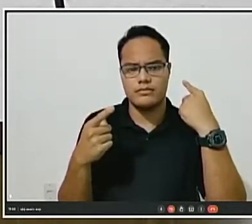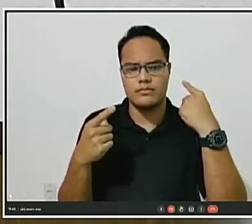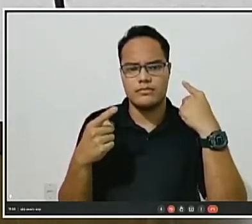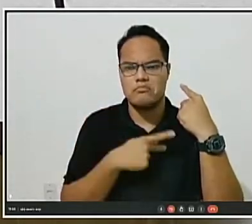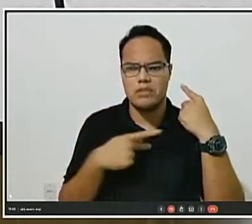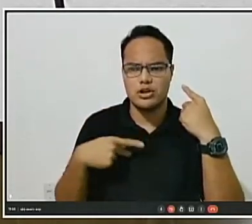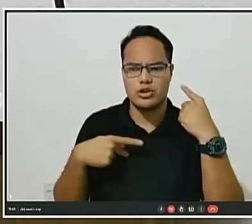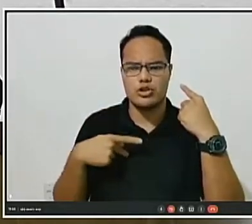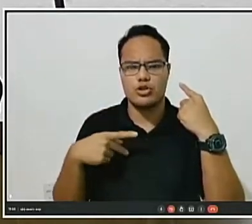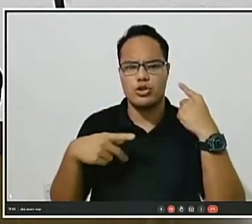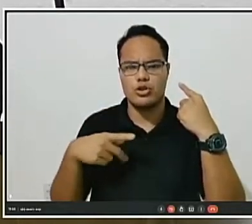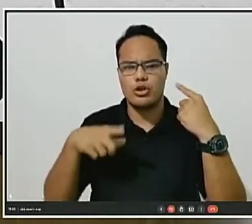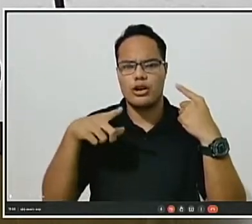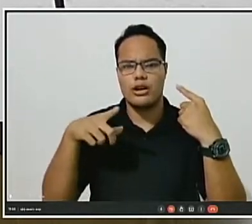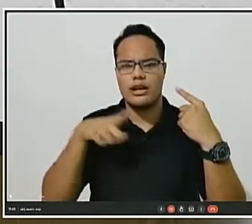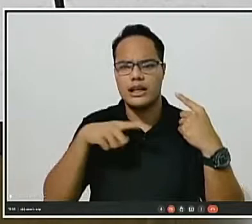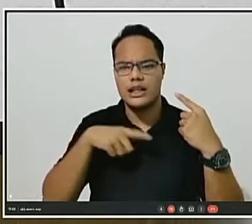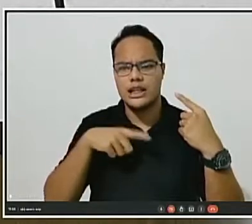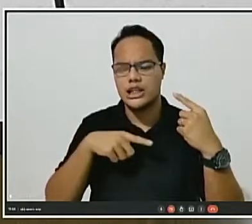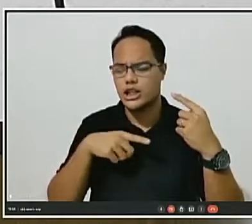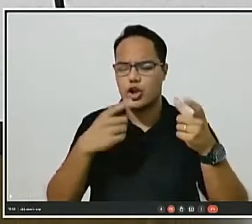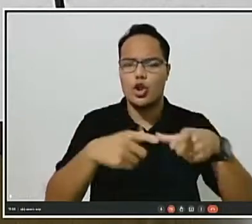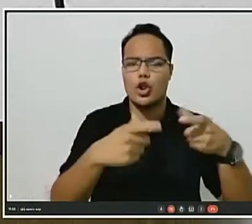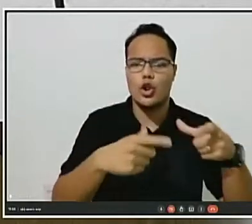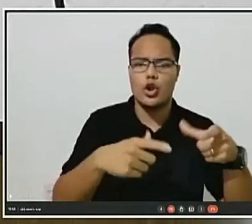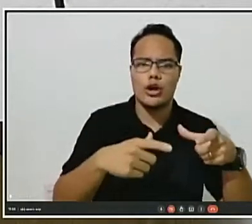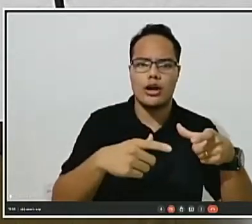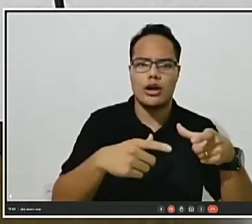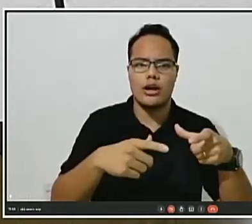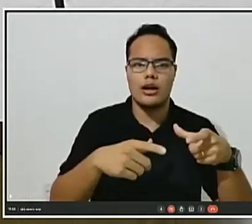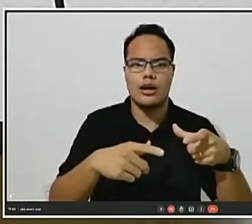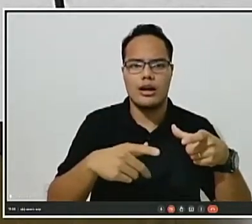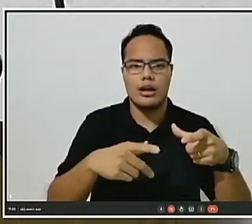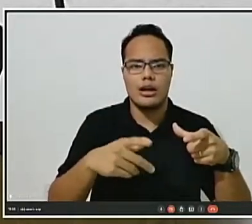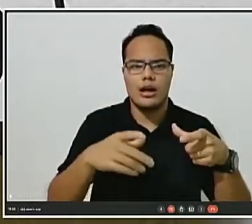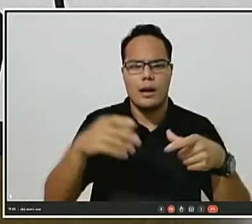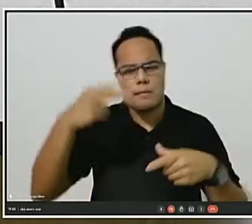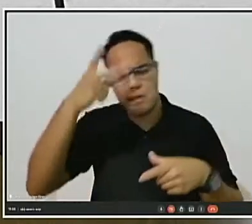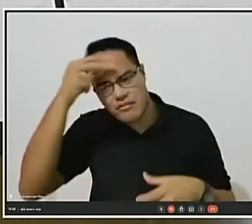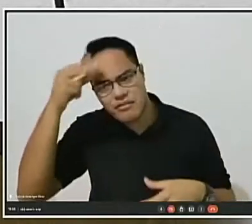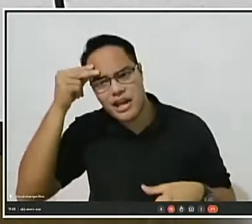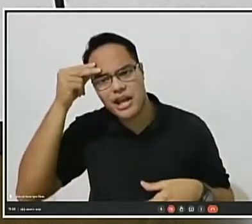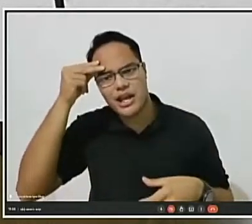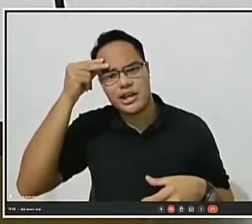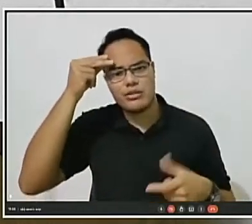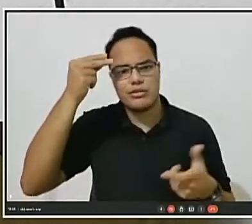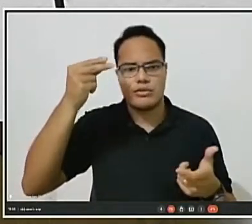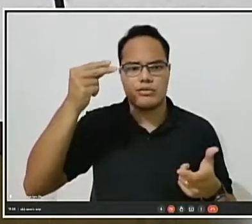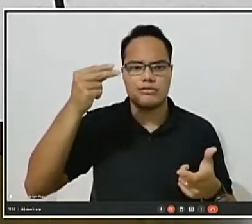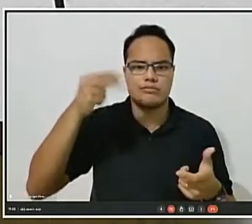deputado Hussein Bacri, prefeitos, autoridades, vereadores, e